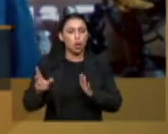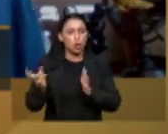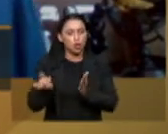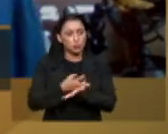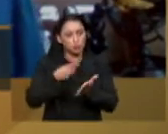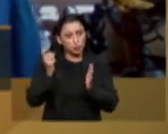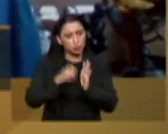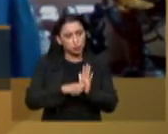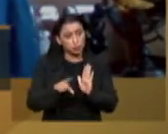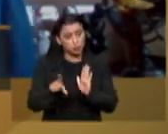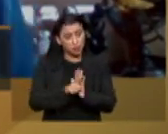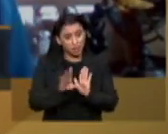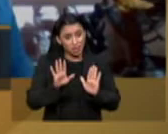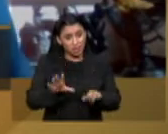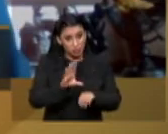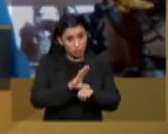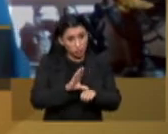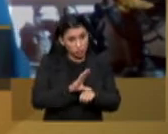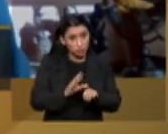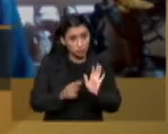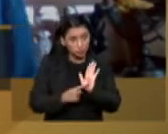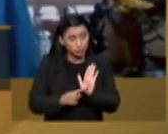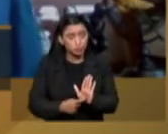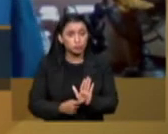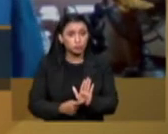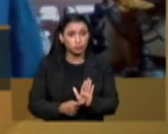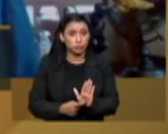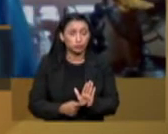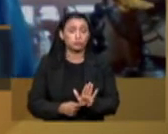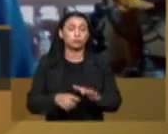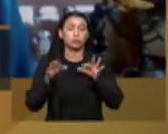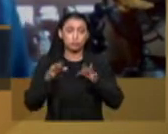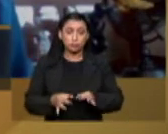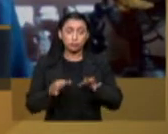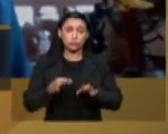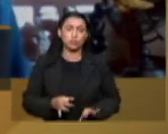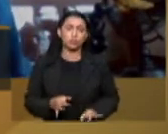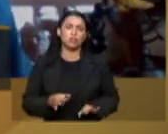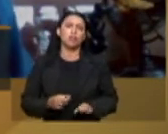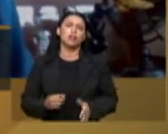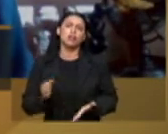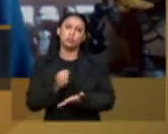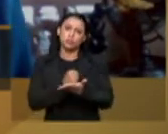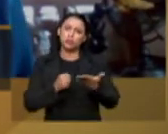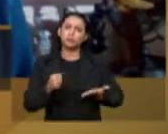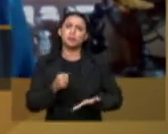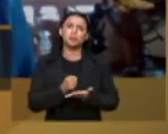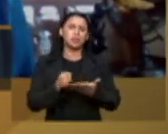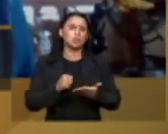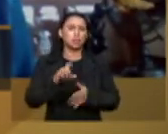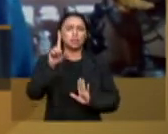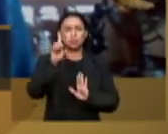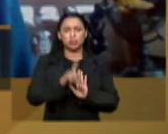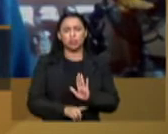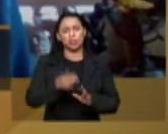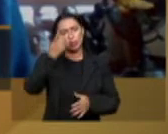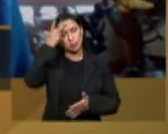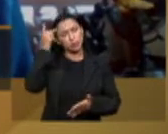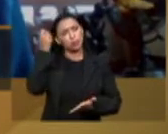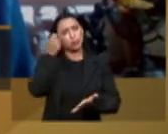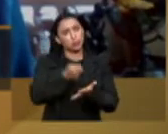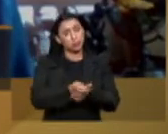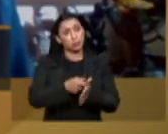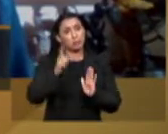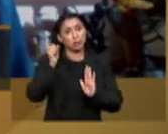proíbe a Constituição, já respondendo um dos aspectos e uma das garantias fundamentais do contribuinte, que há de se dar máxima